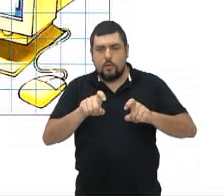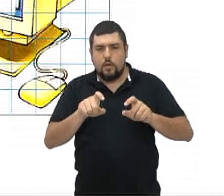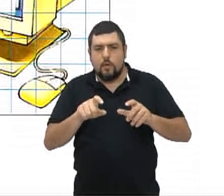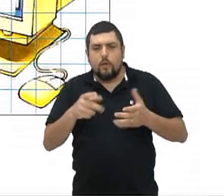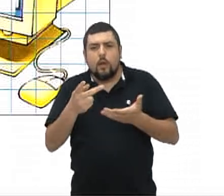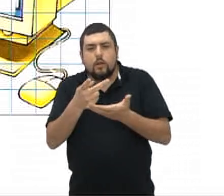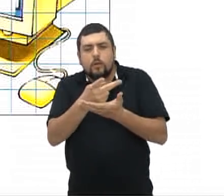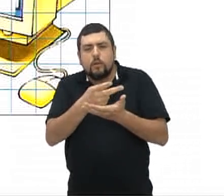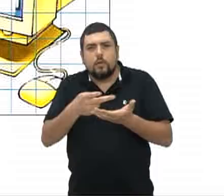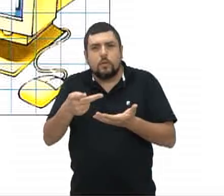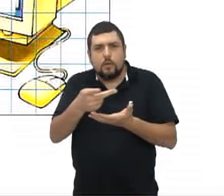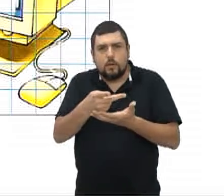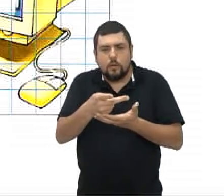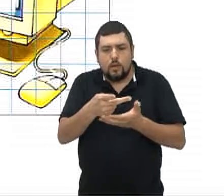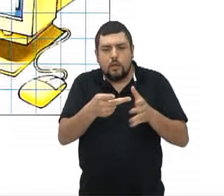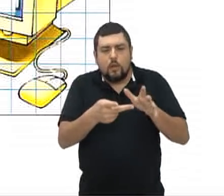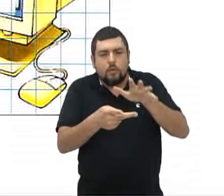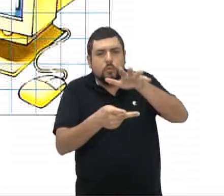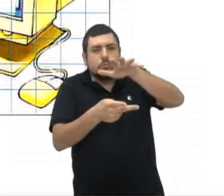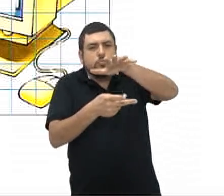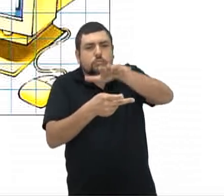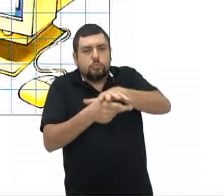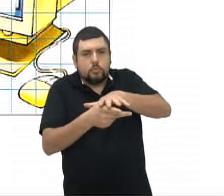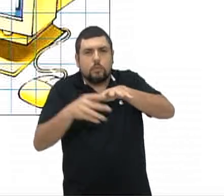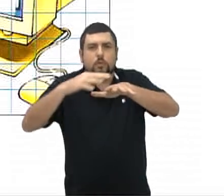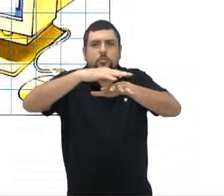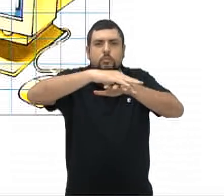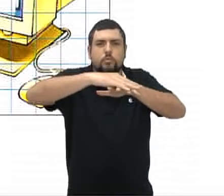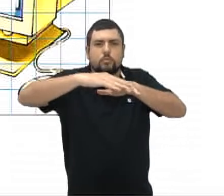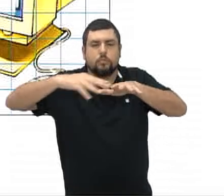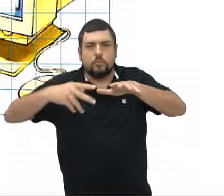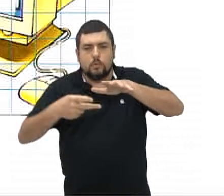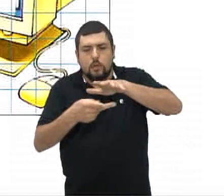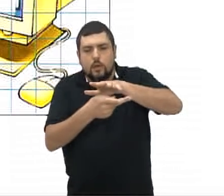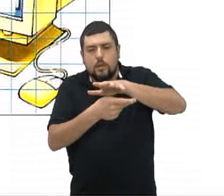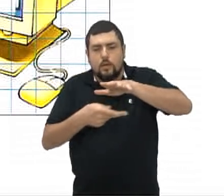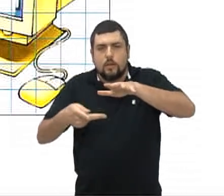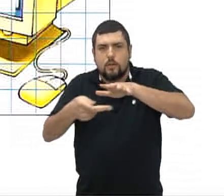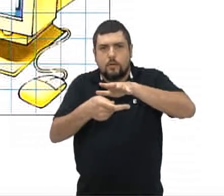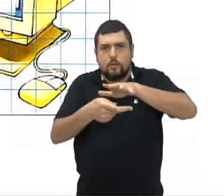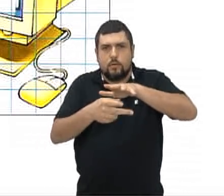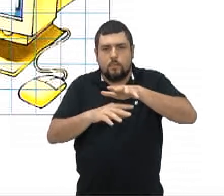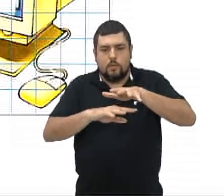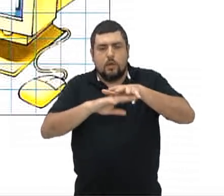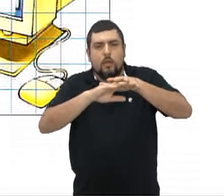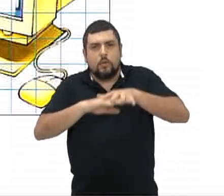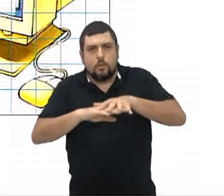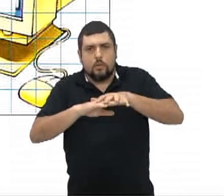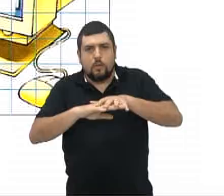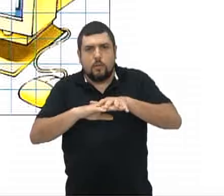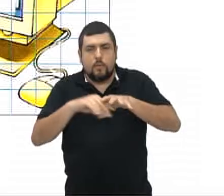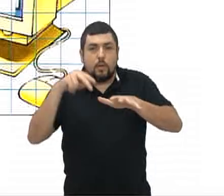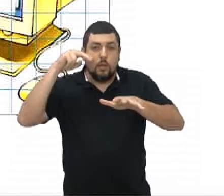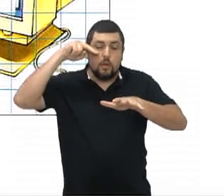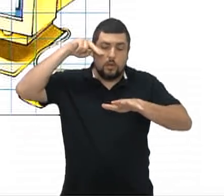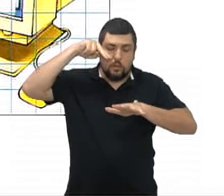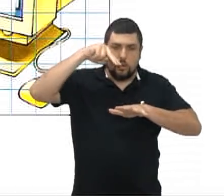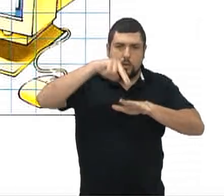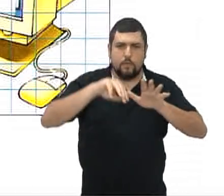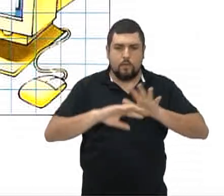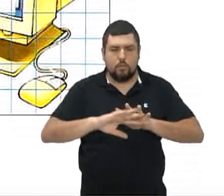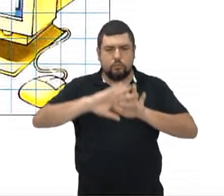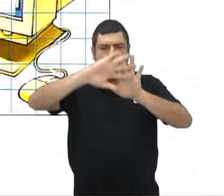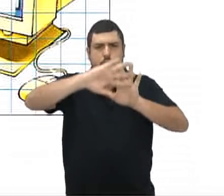malha quadriculada, mas pode ser qualquer outro tipo de imagem. Depois que você desenha a malha quadriculada sobre ela,